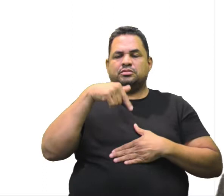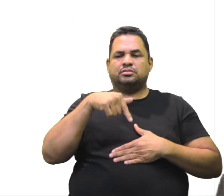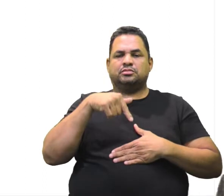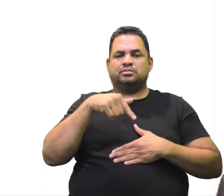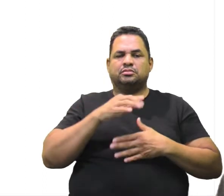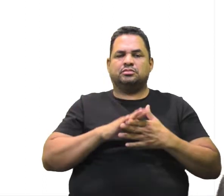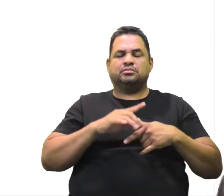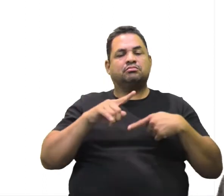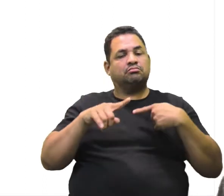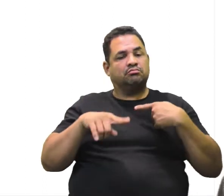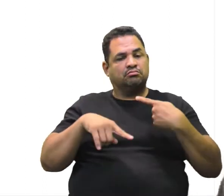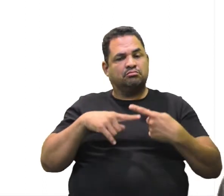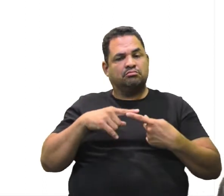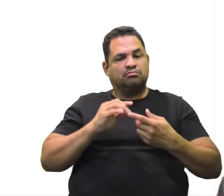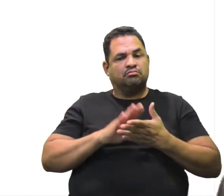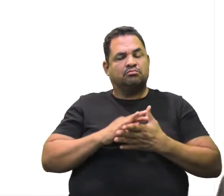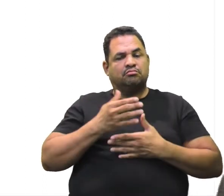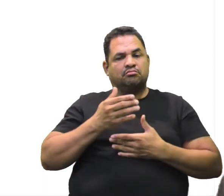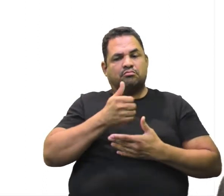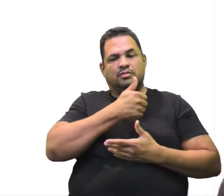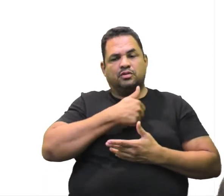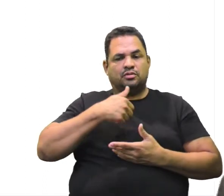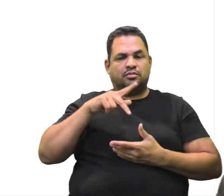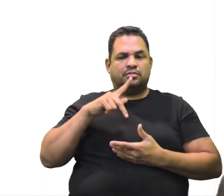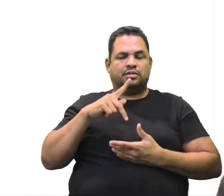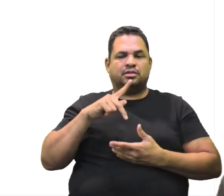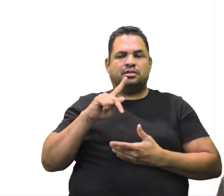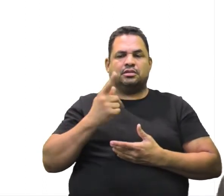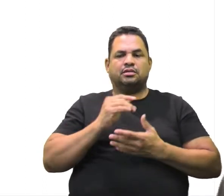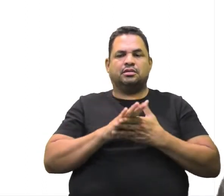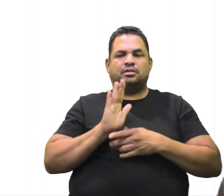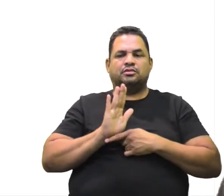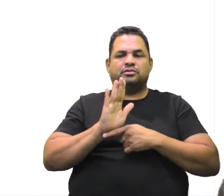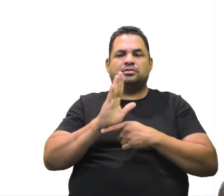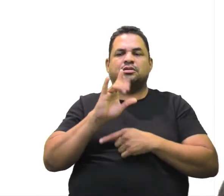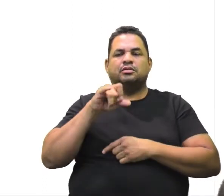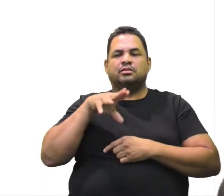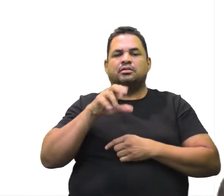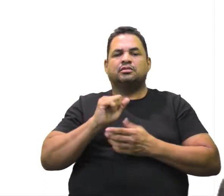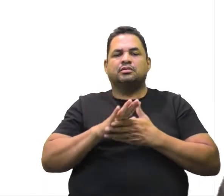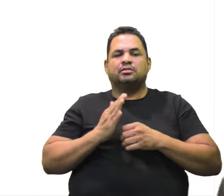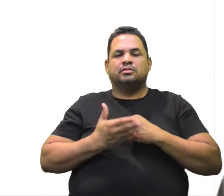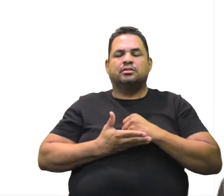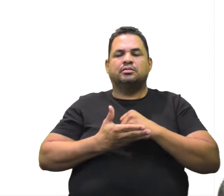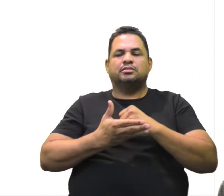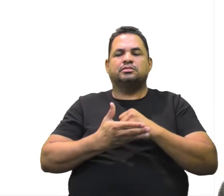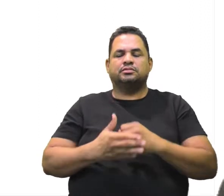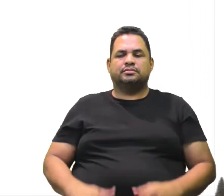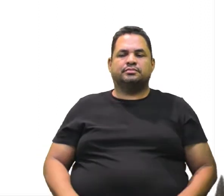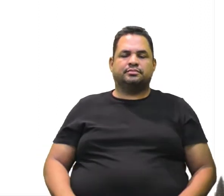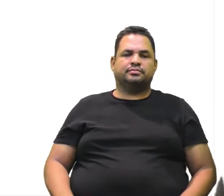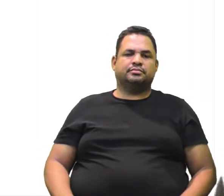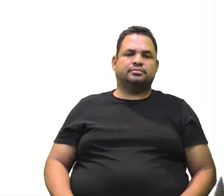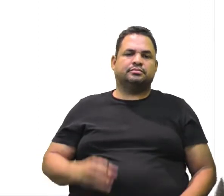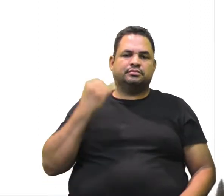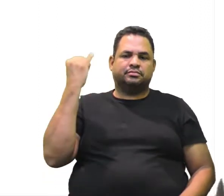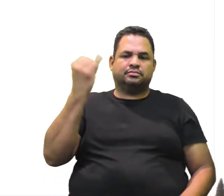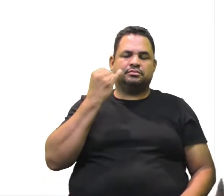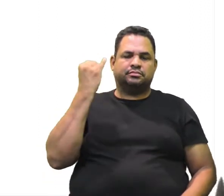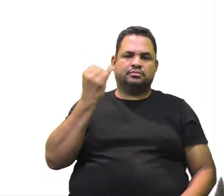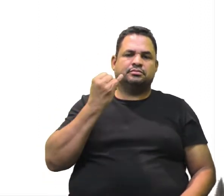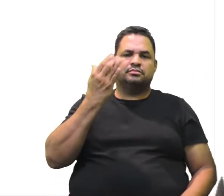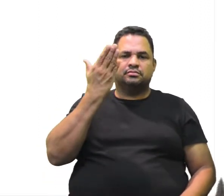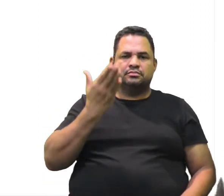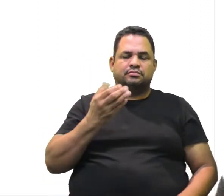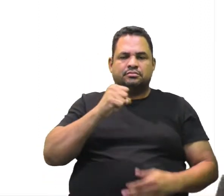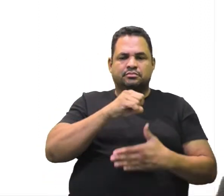e, consequentemente, fazendo a correção do pH, favorecendo a alcalinidade ou a basicidade. Então, muito importante